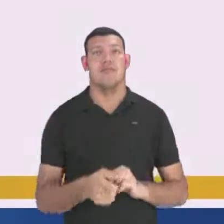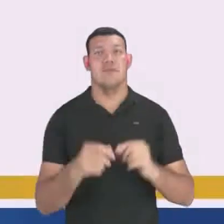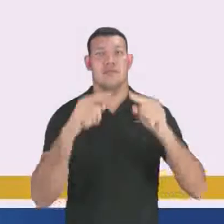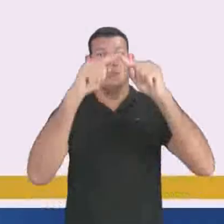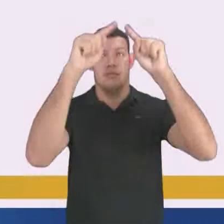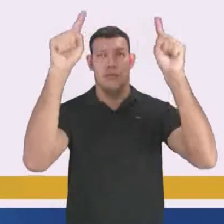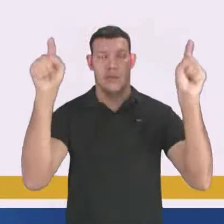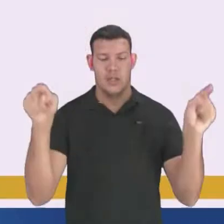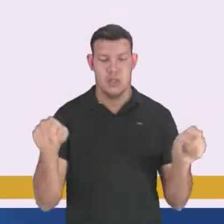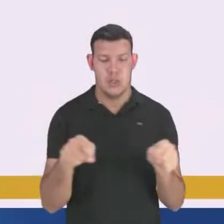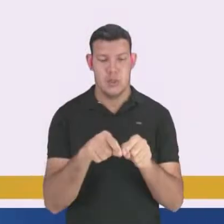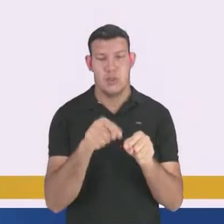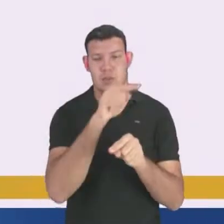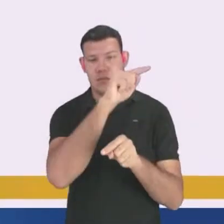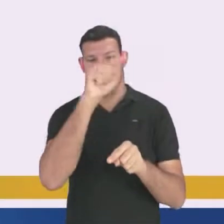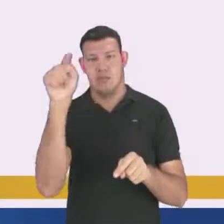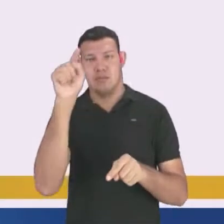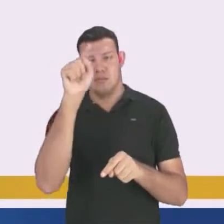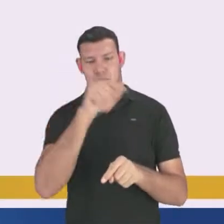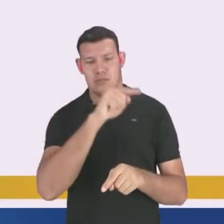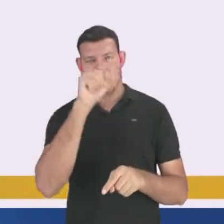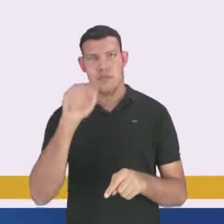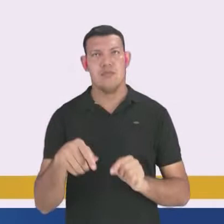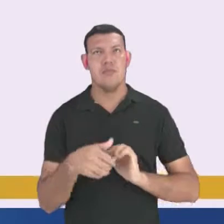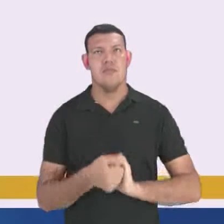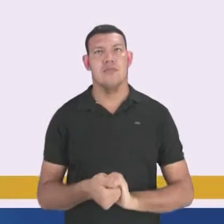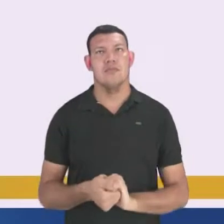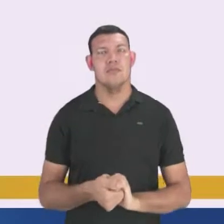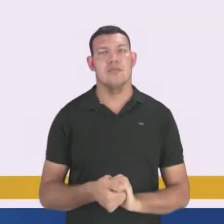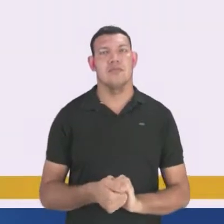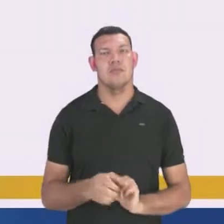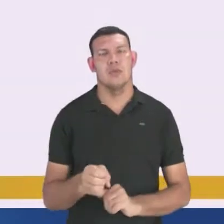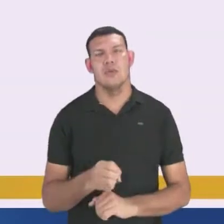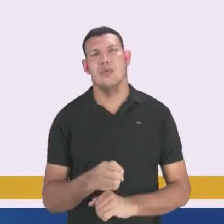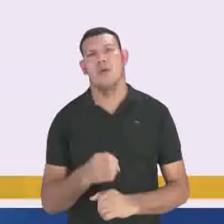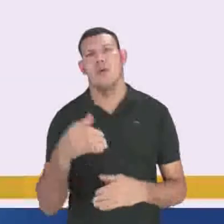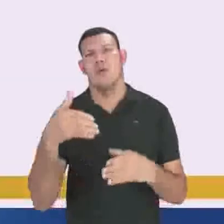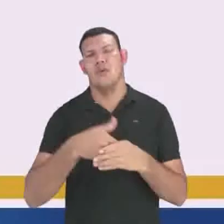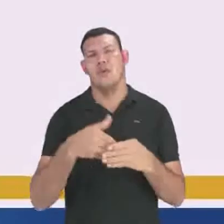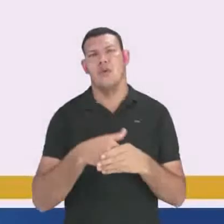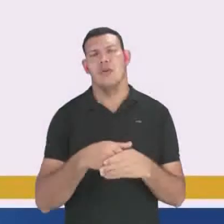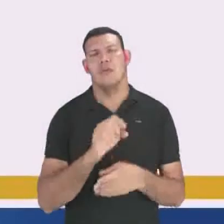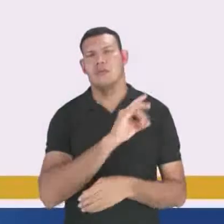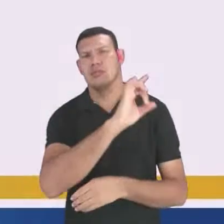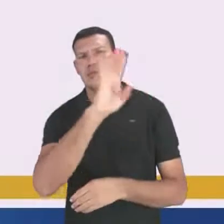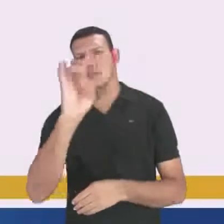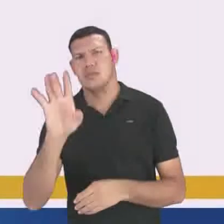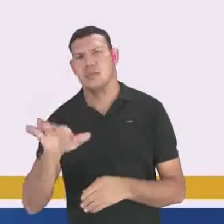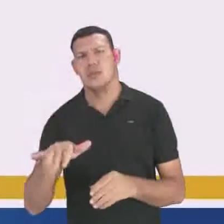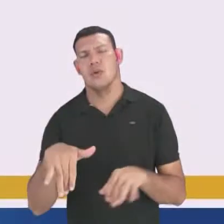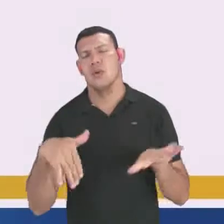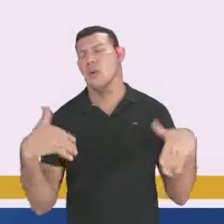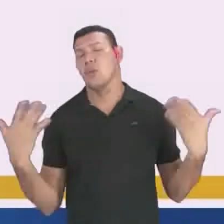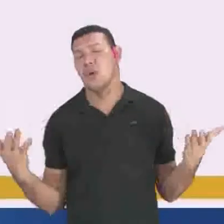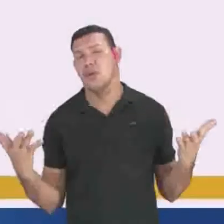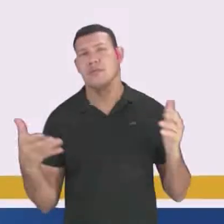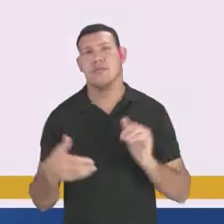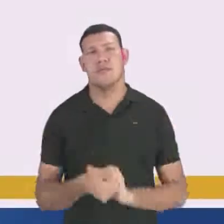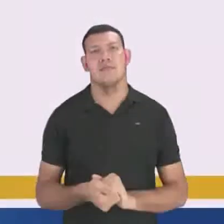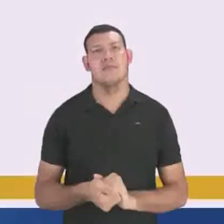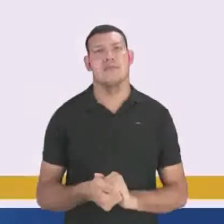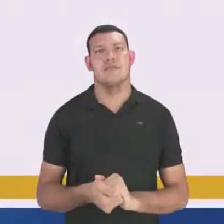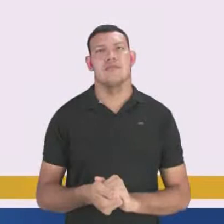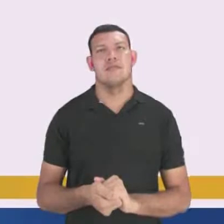setores, como você está vendo aí na imagem. Então, quantos votos cada candidato recebeu, Observe que metade do círculo corresponde